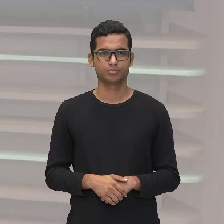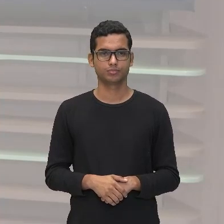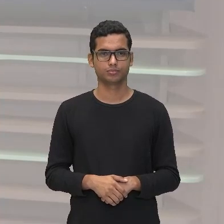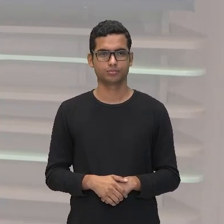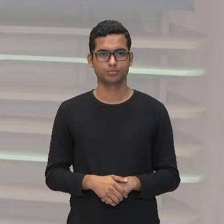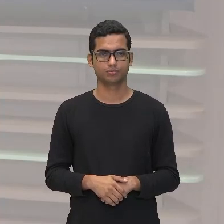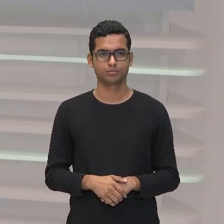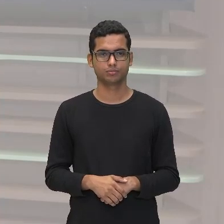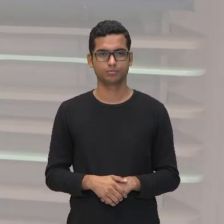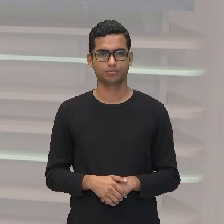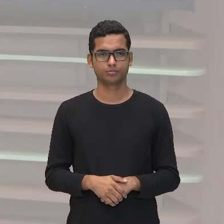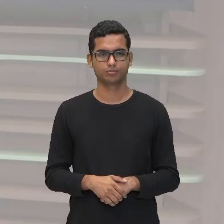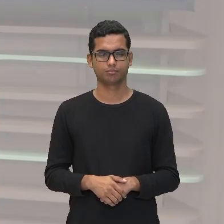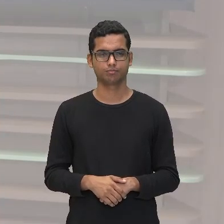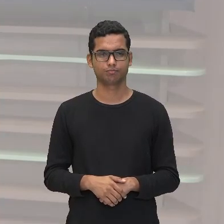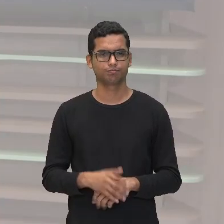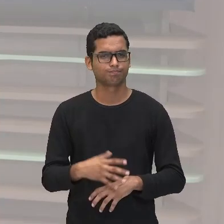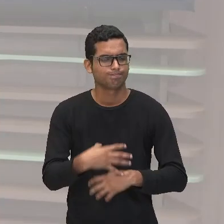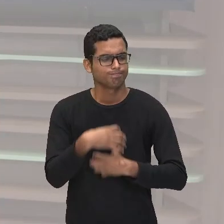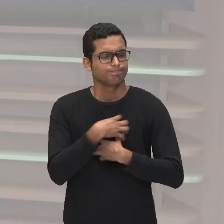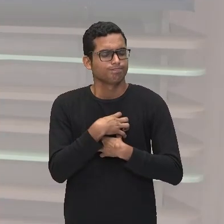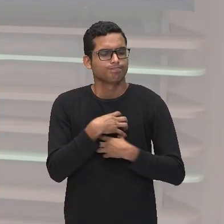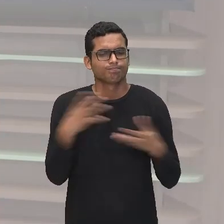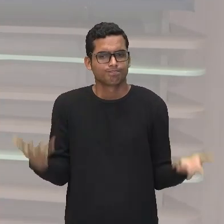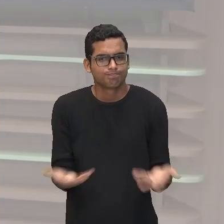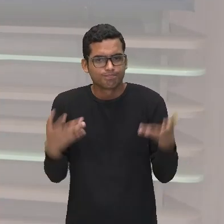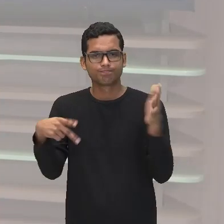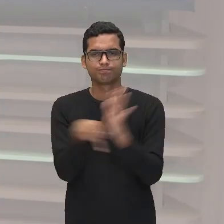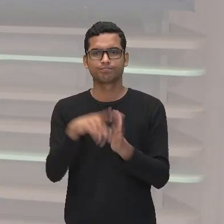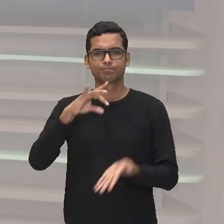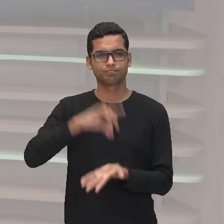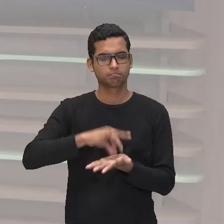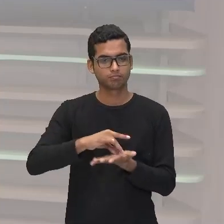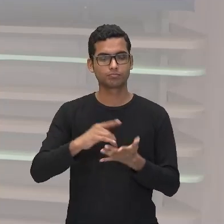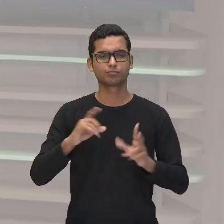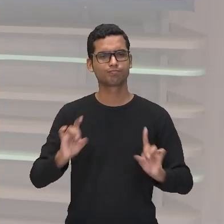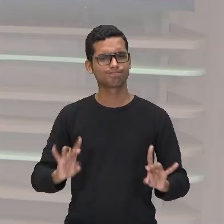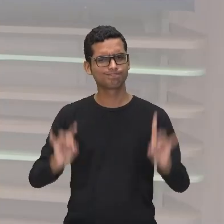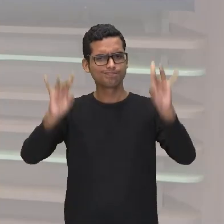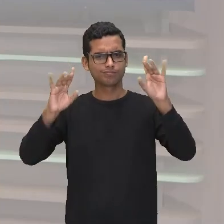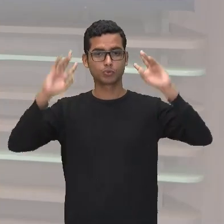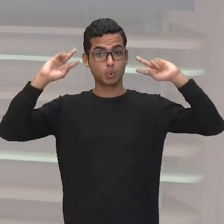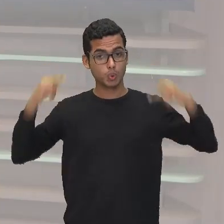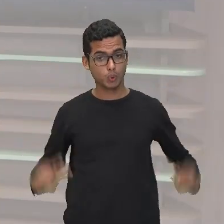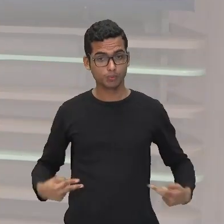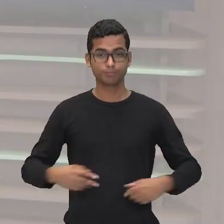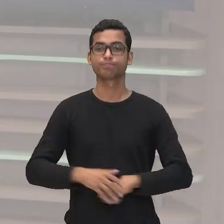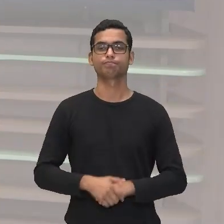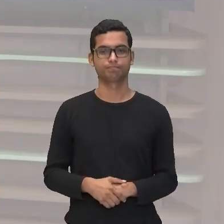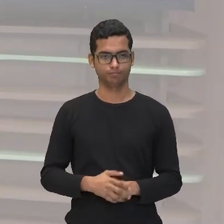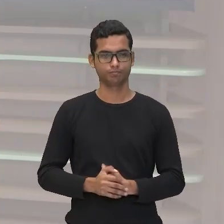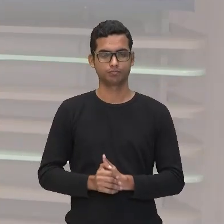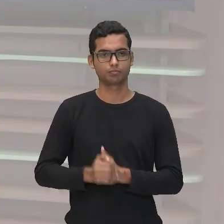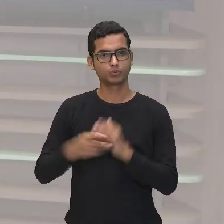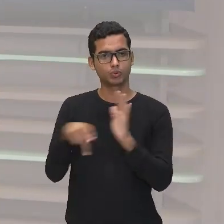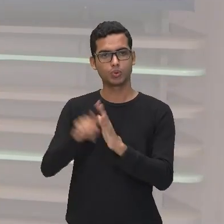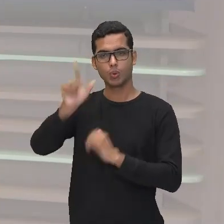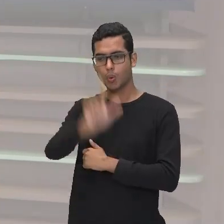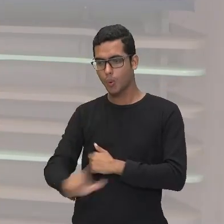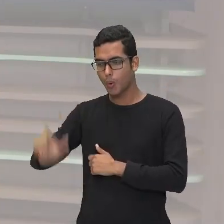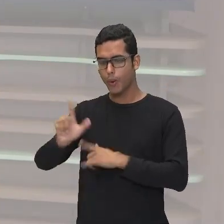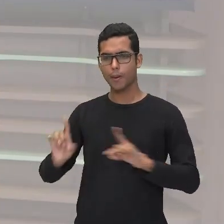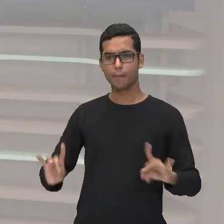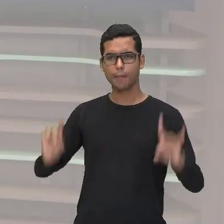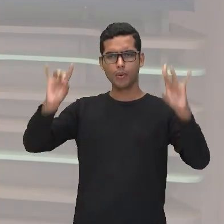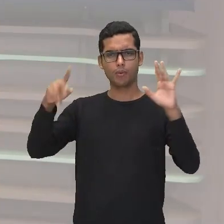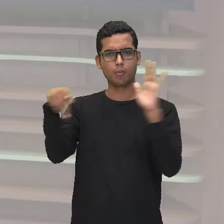aquela elevação do espírito, sabe? É algo especial do ser humano. A literatura é algo especial no